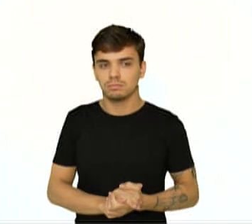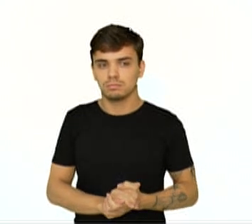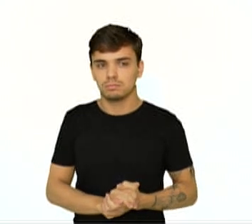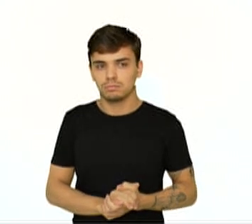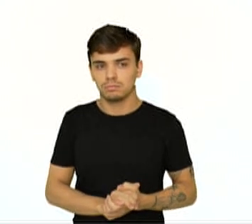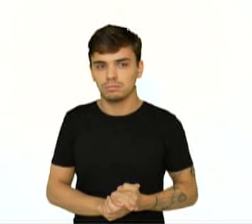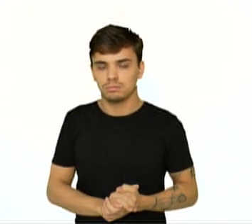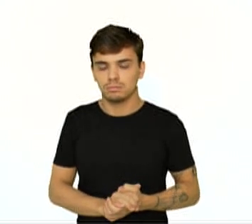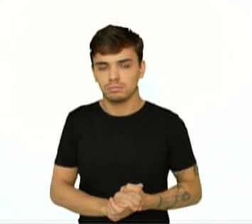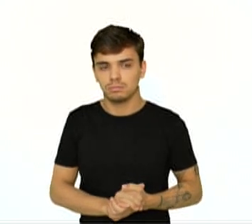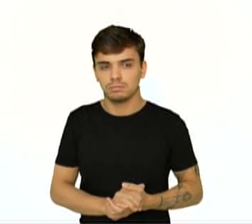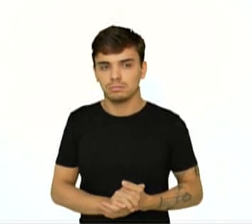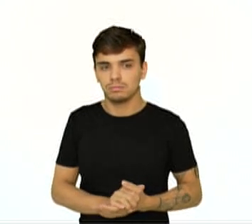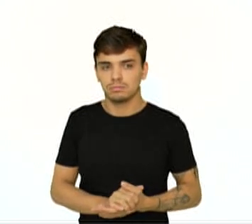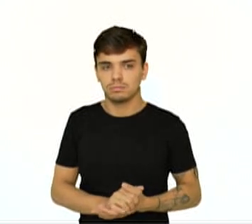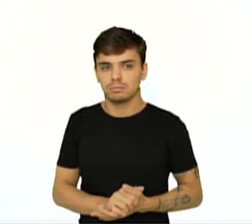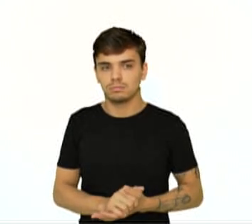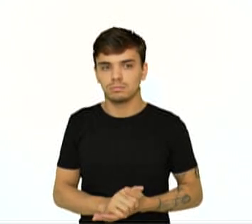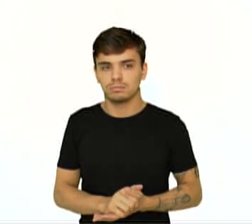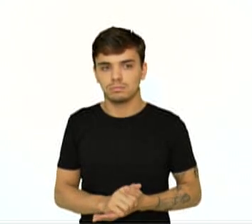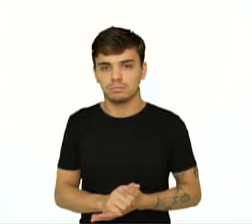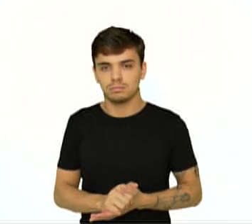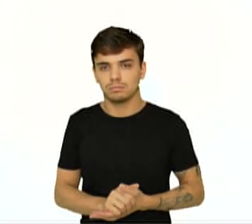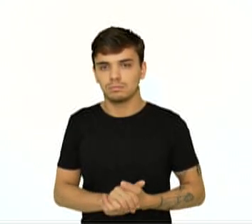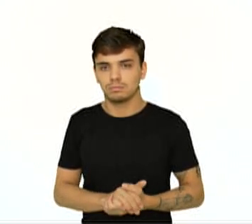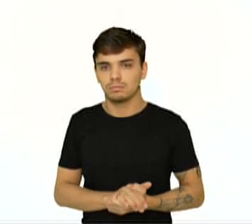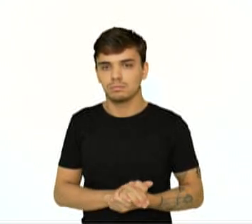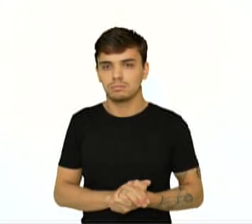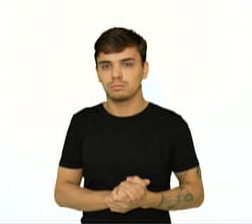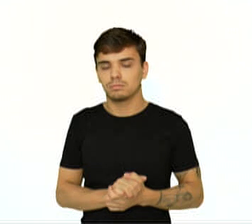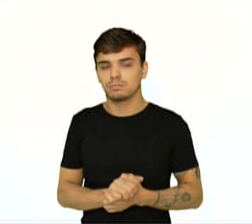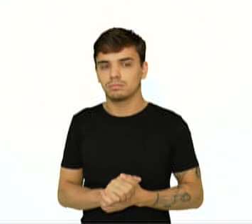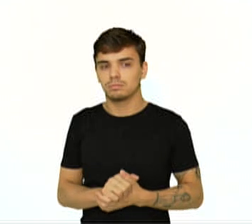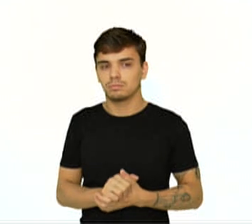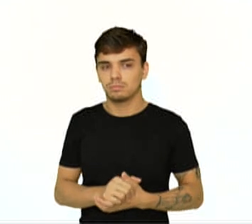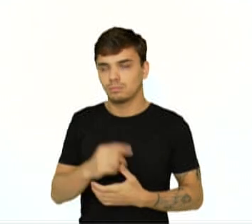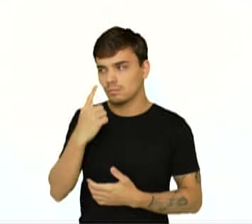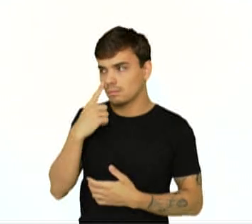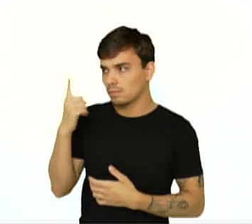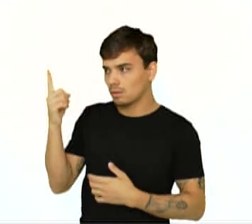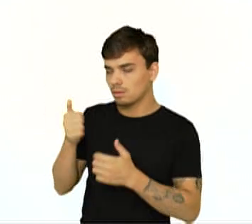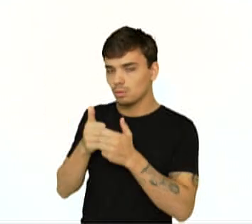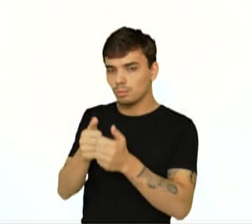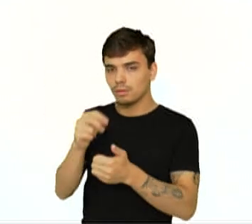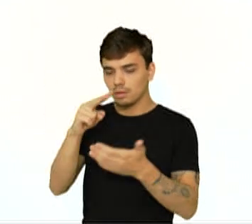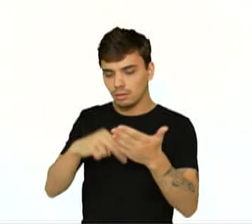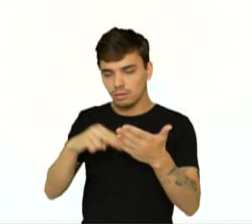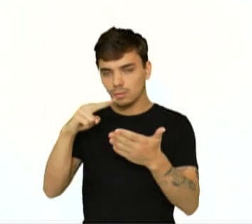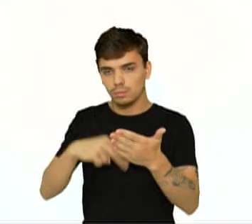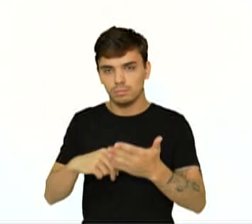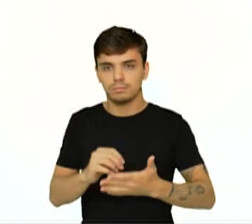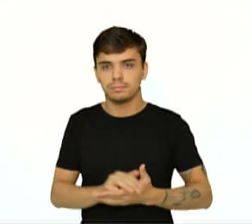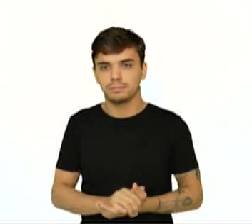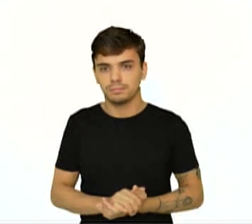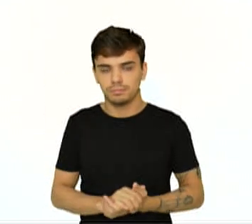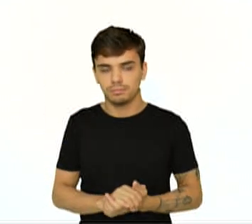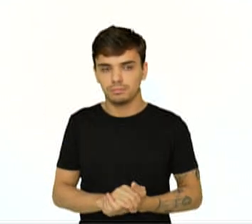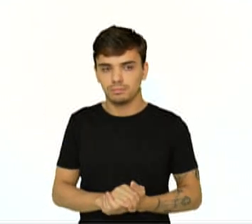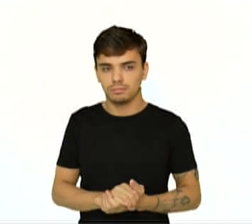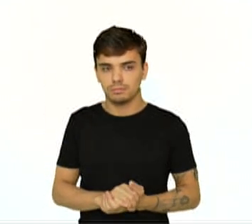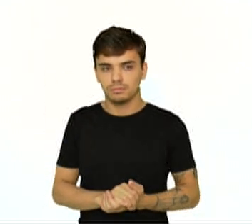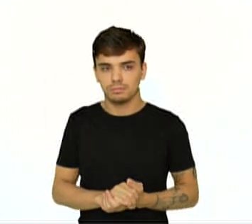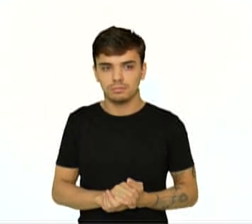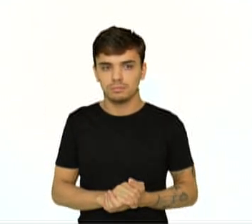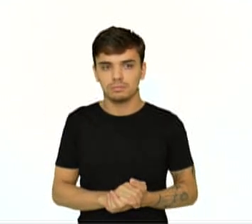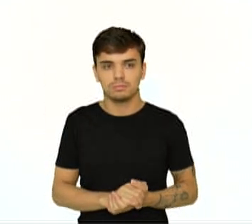del singular, sendo que as outras personas se conjugam como se fuera um verbo